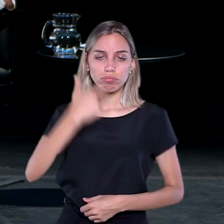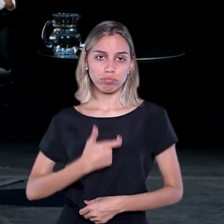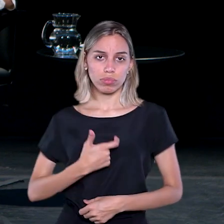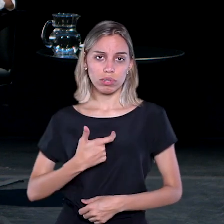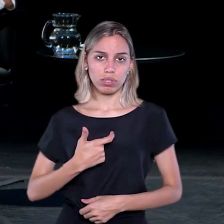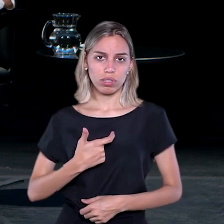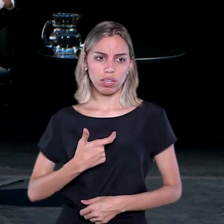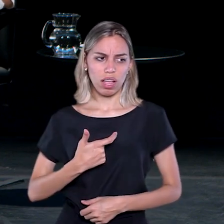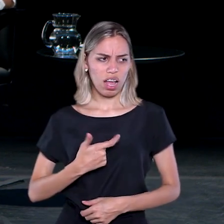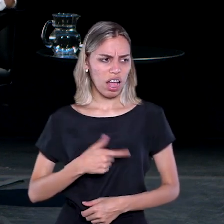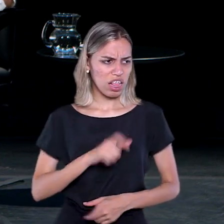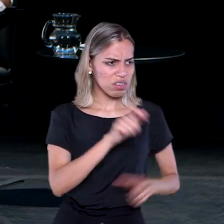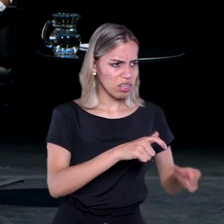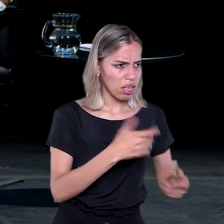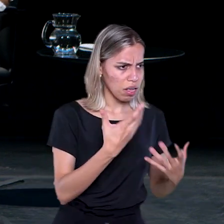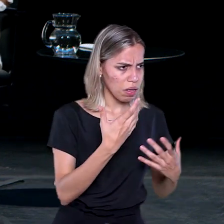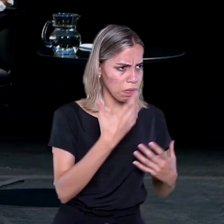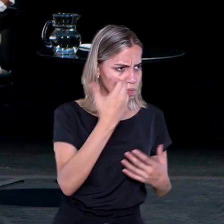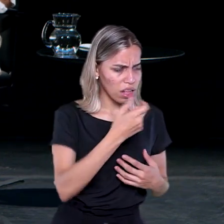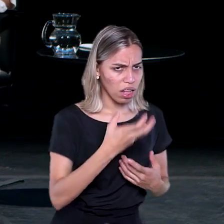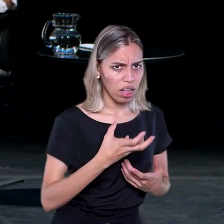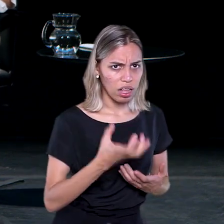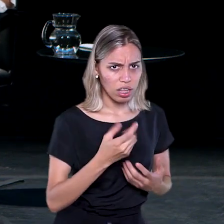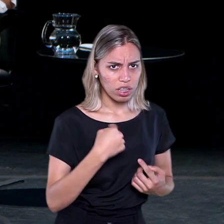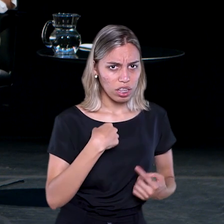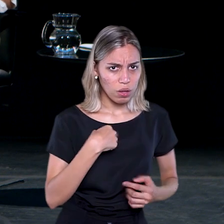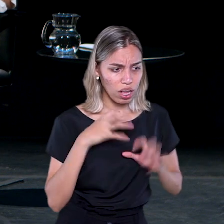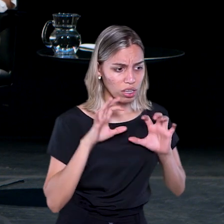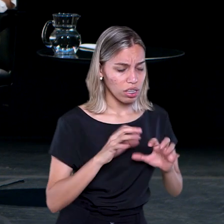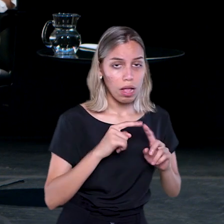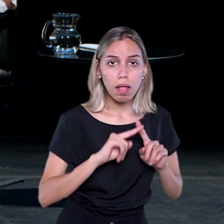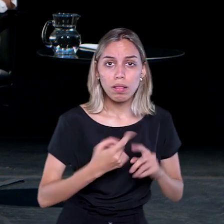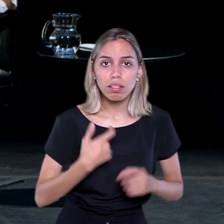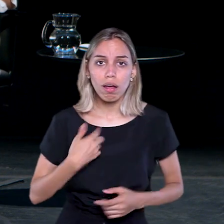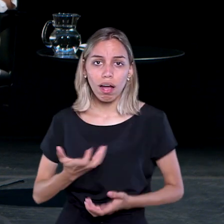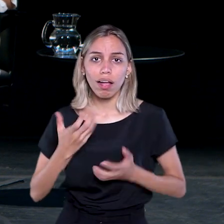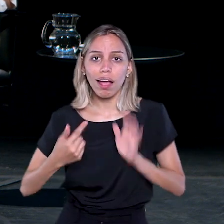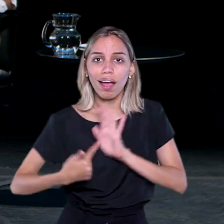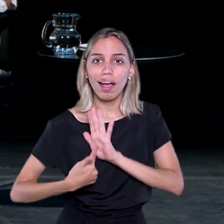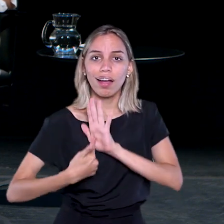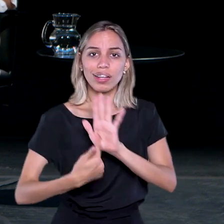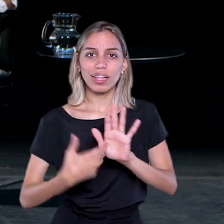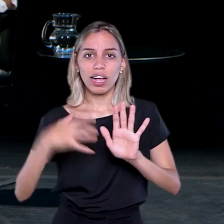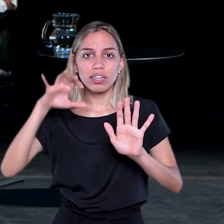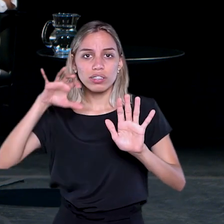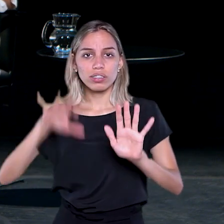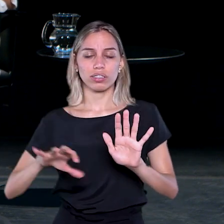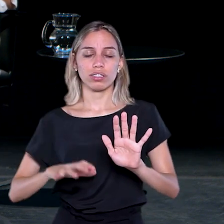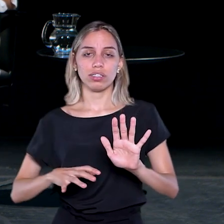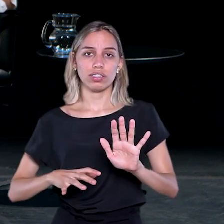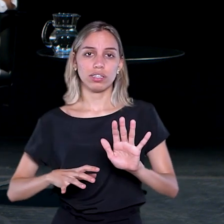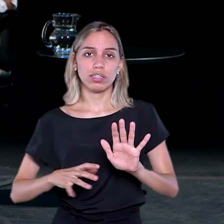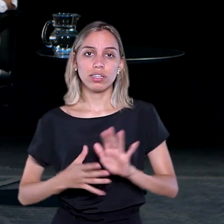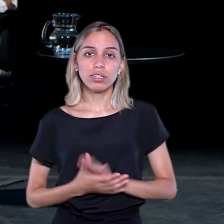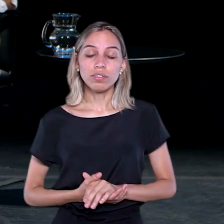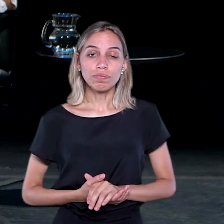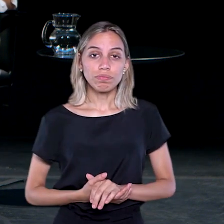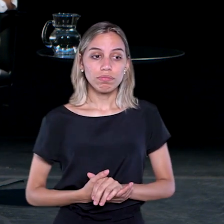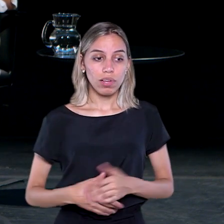adoecedor. Mas eu não posso dizer que essa mulher negra, naquele lugar, ela não muda verão. Ela muda. Ela faz vários verões, inclusive, né?